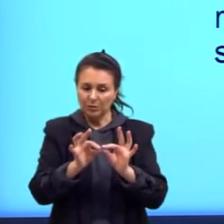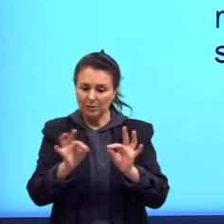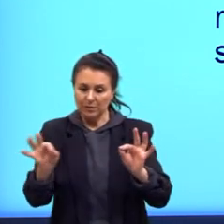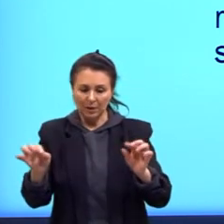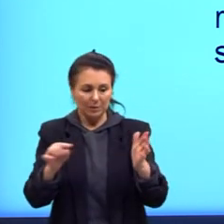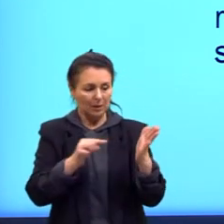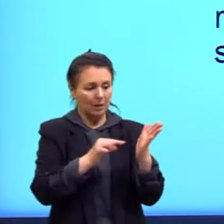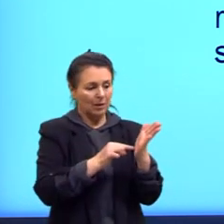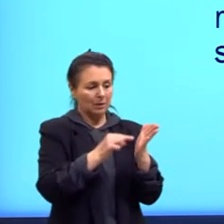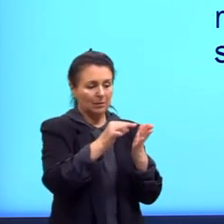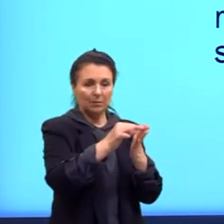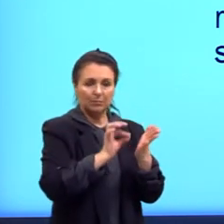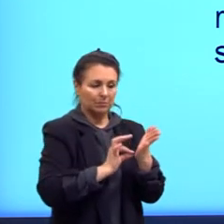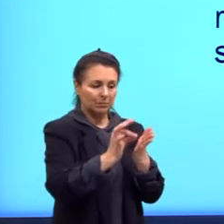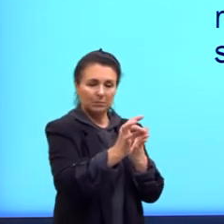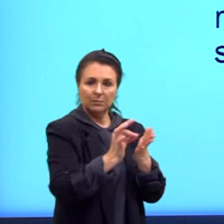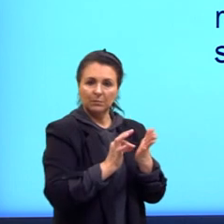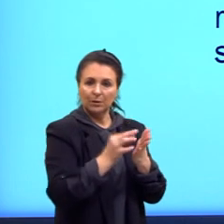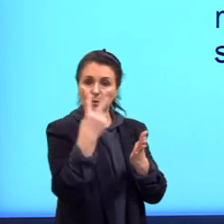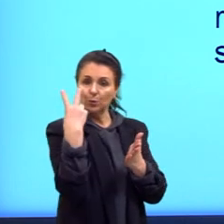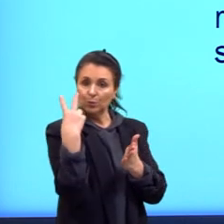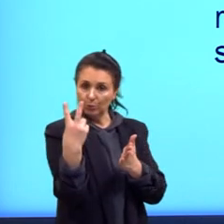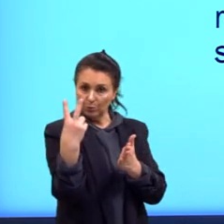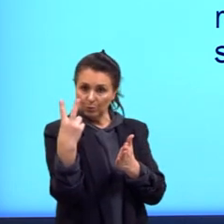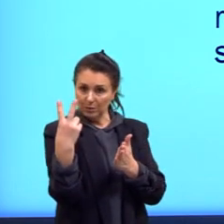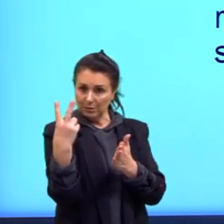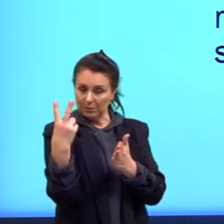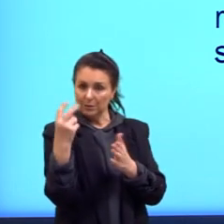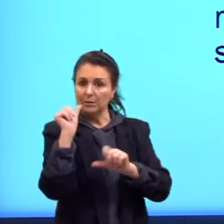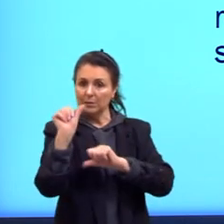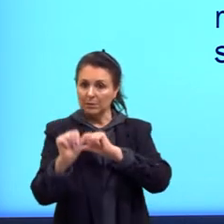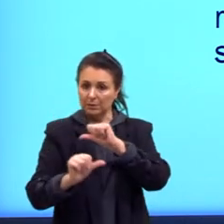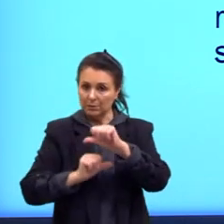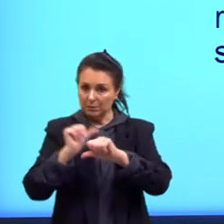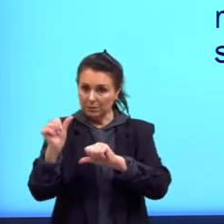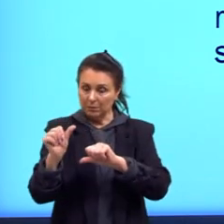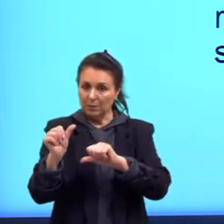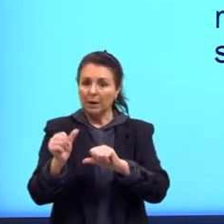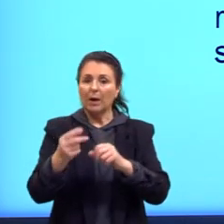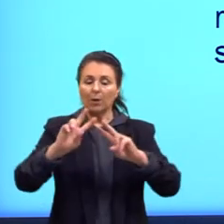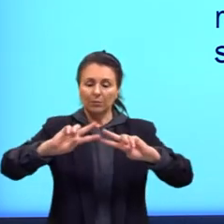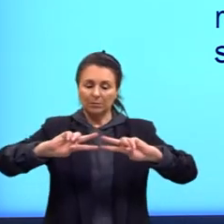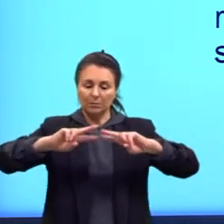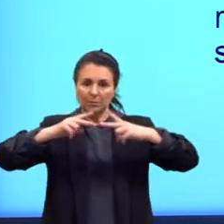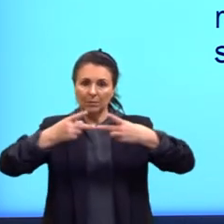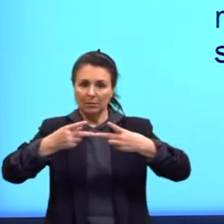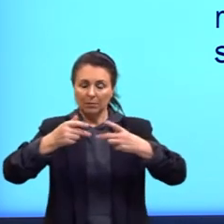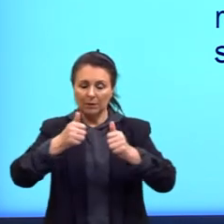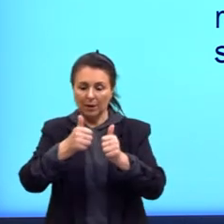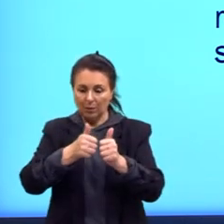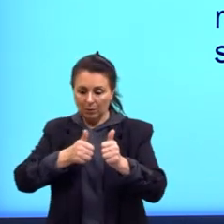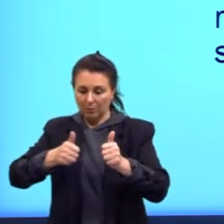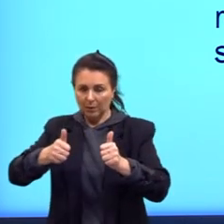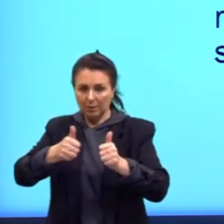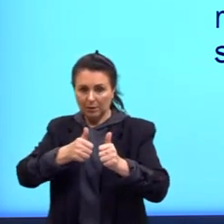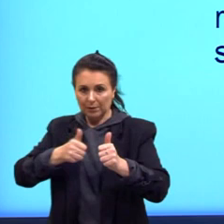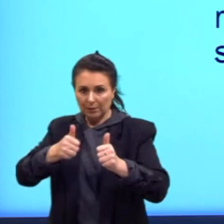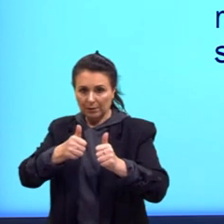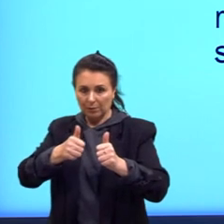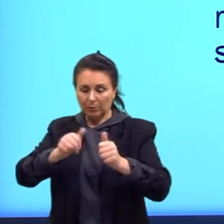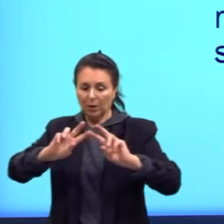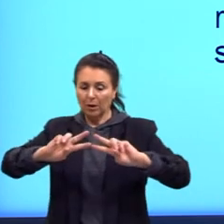os pontos duas das transformações isométricas são reflexão e rotação A